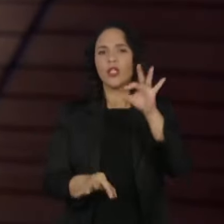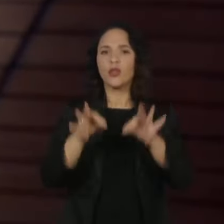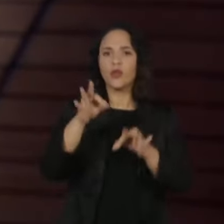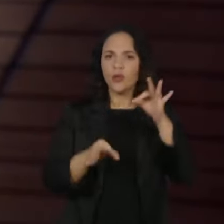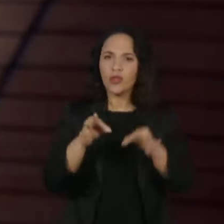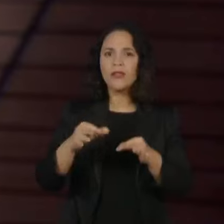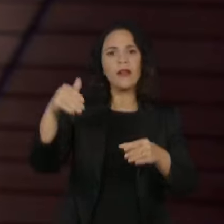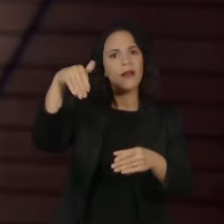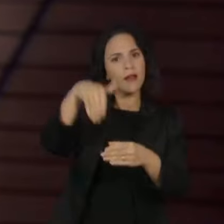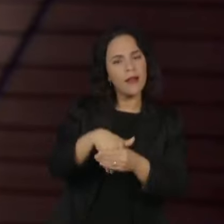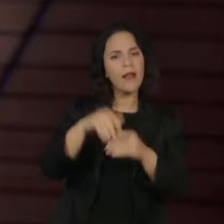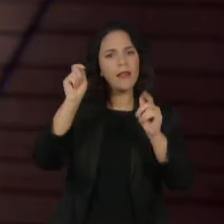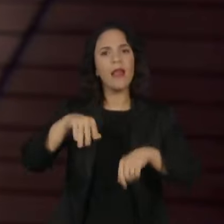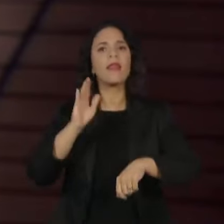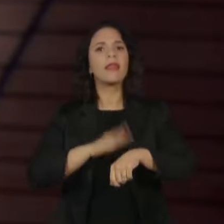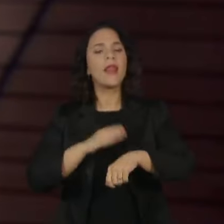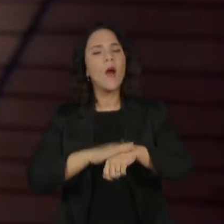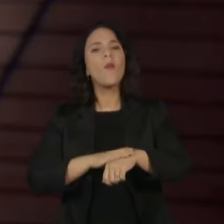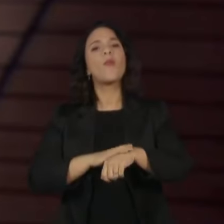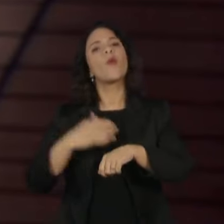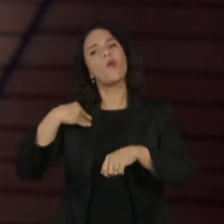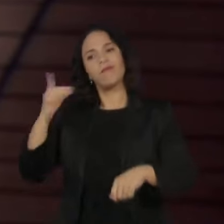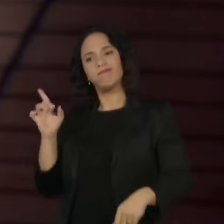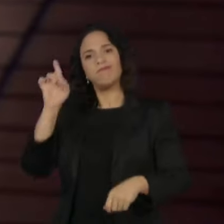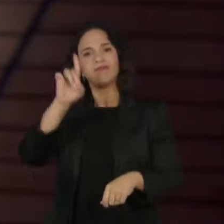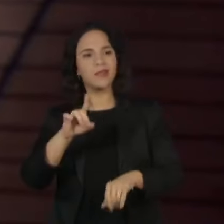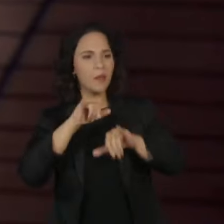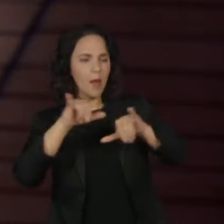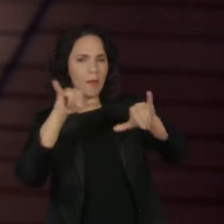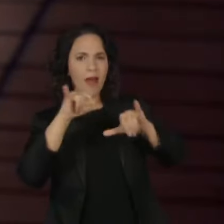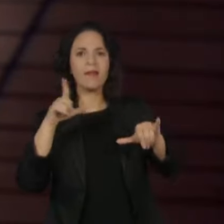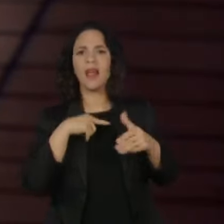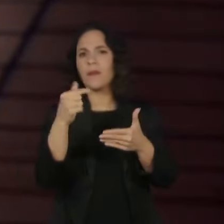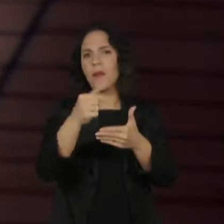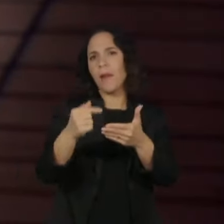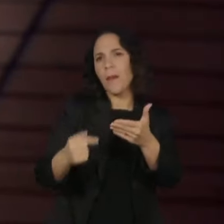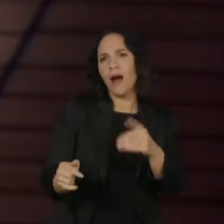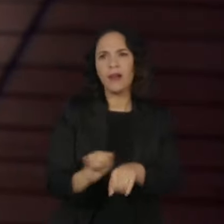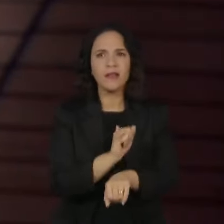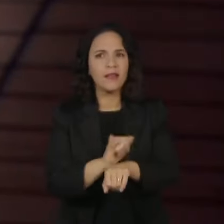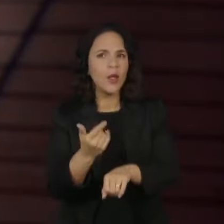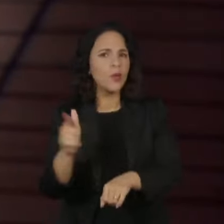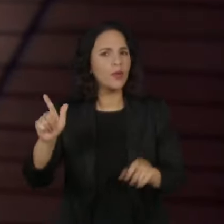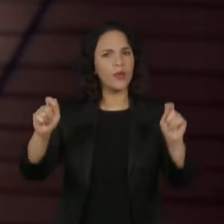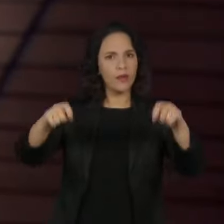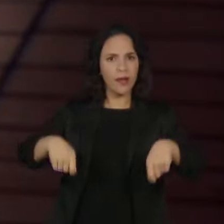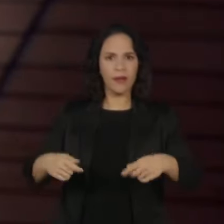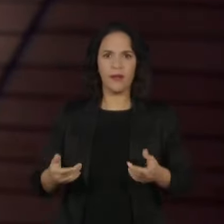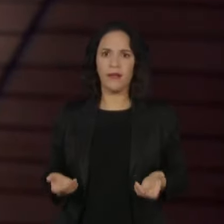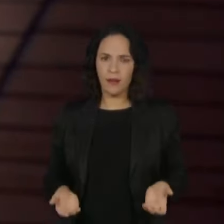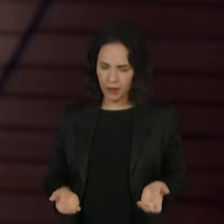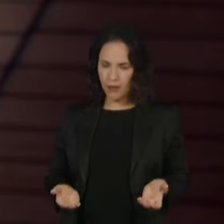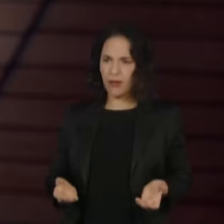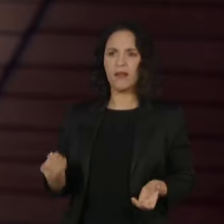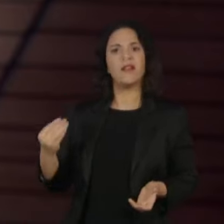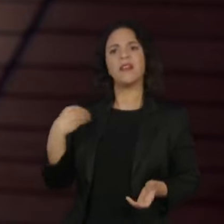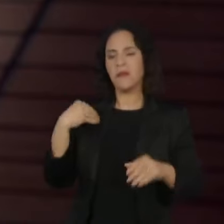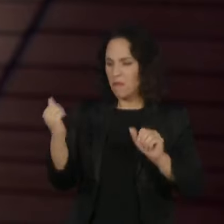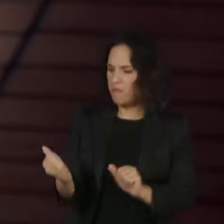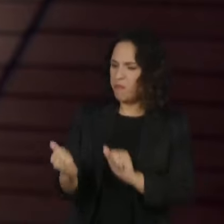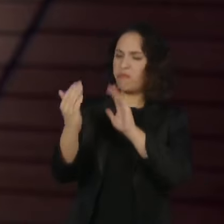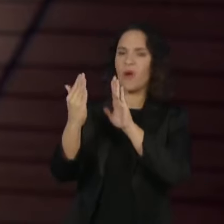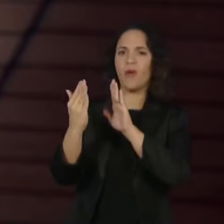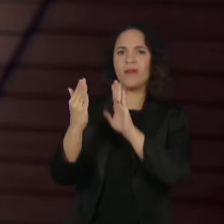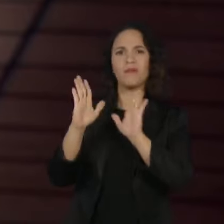pedindo tempo na campanha do candidato enfim você tem n outras eh maneiras de reagir a provocações